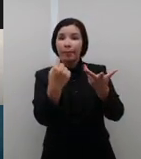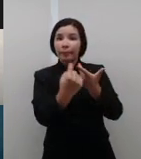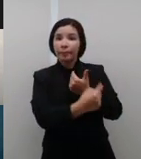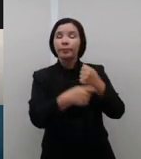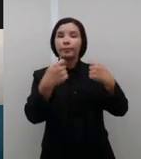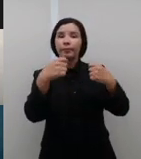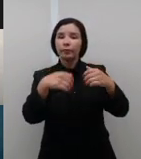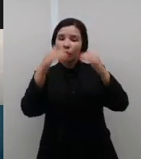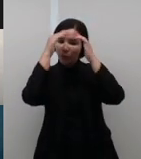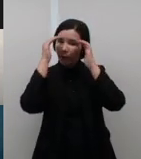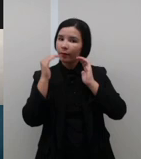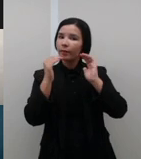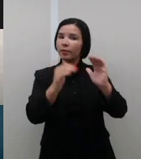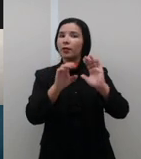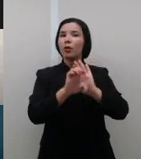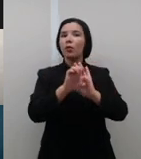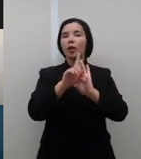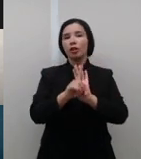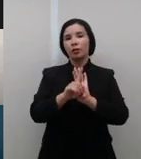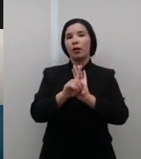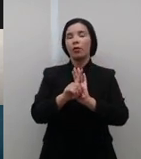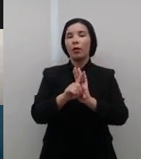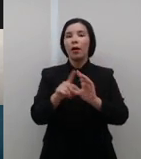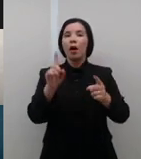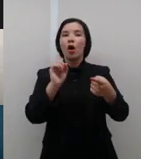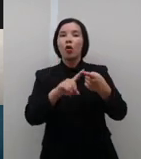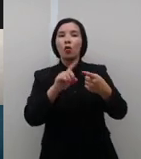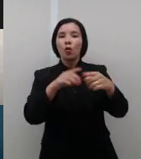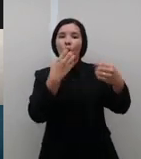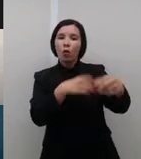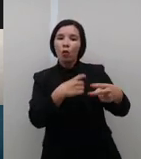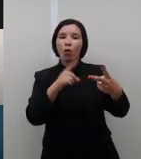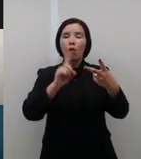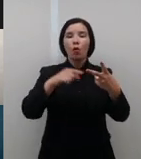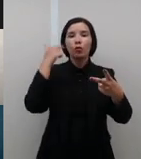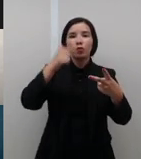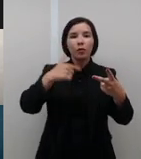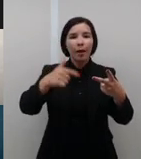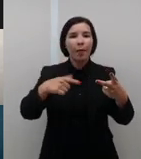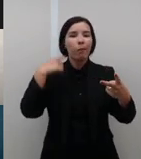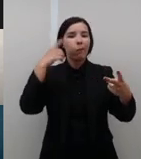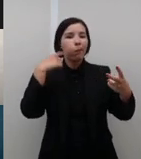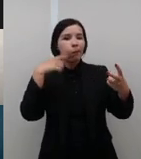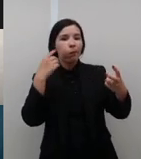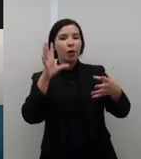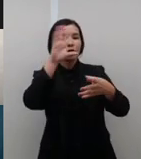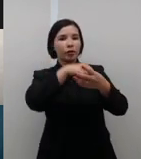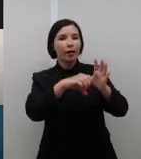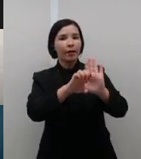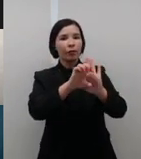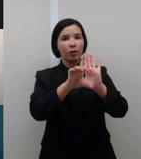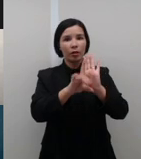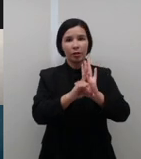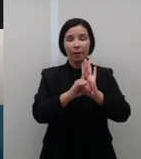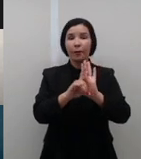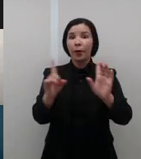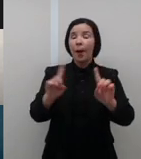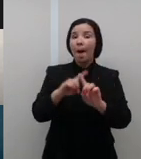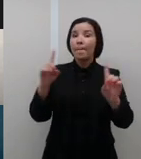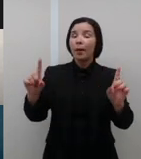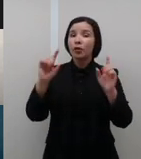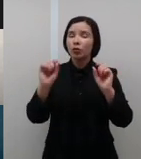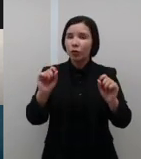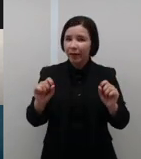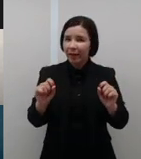que diz respeito a tempo, concurso público, tempo de advocacia, etc., já estava fixado no edital. Mas no que diz respeito ao que não estava